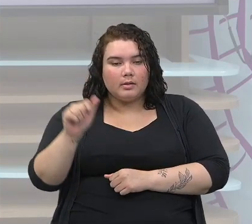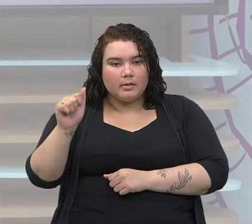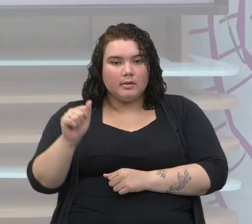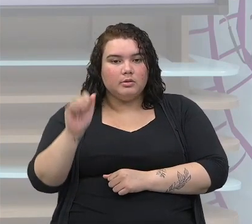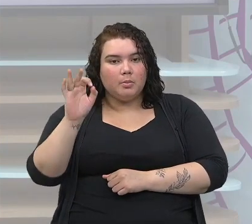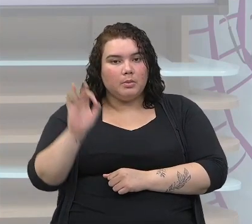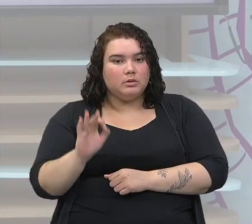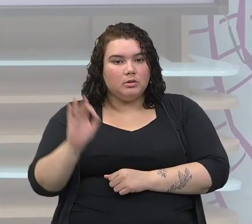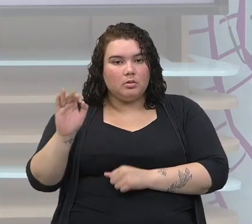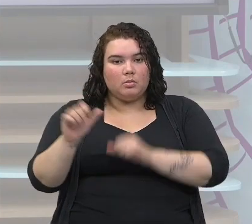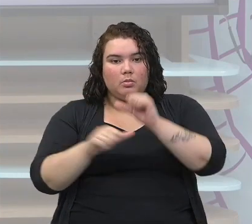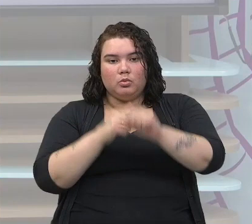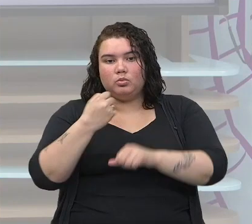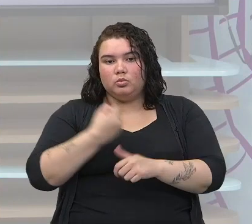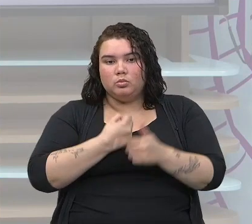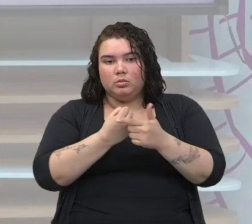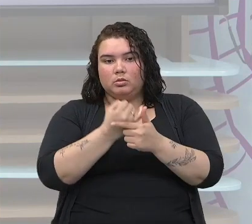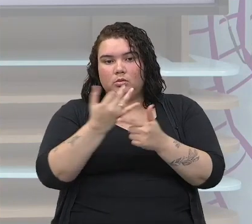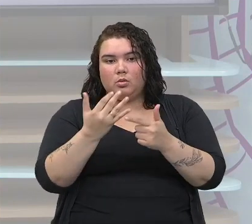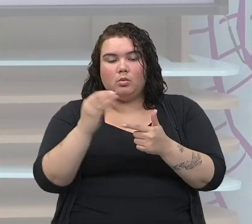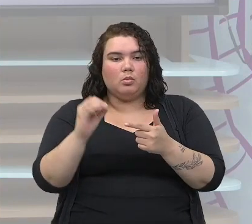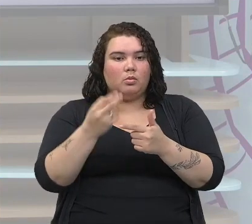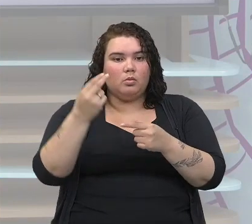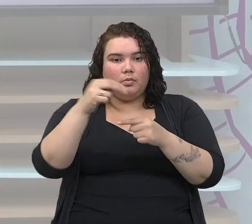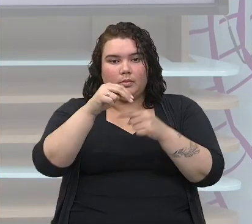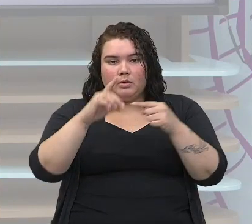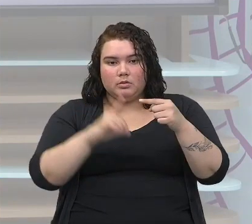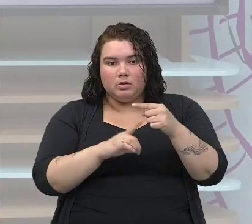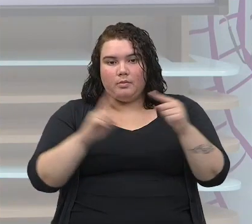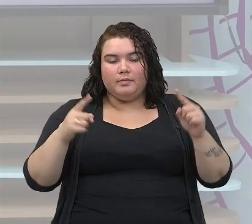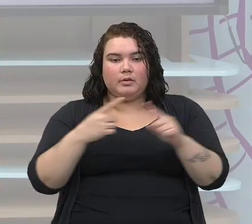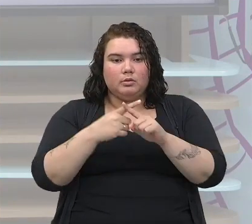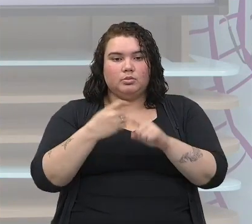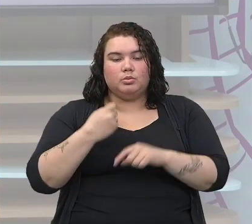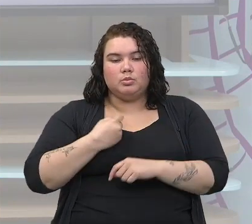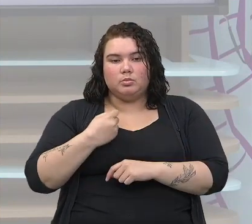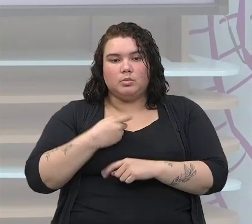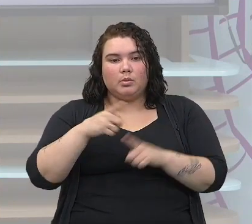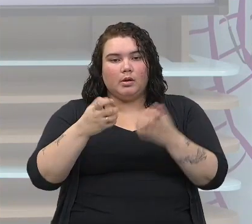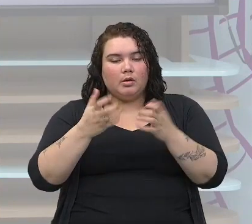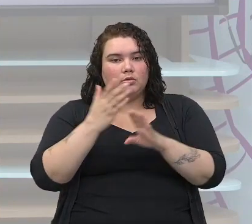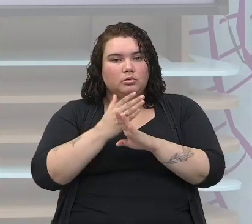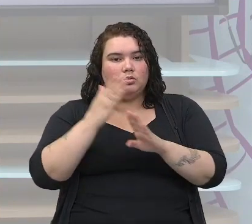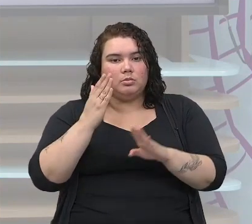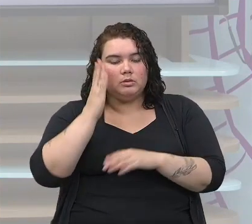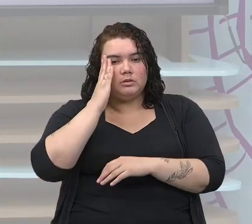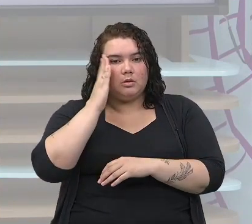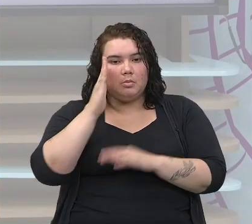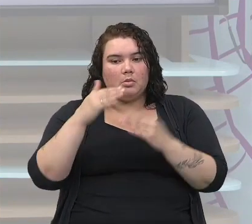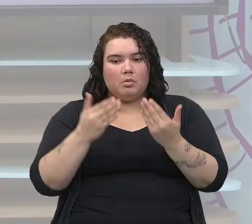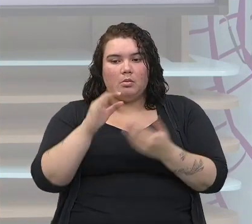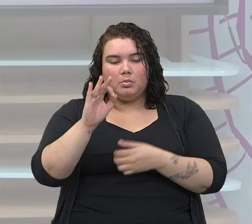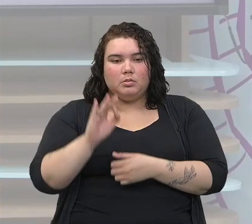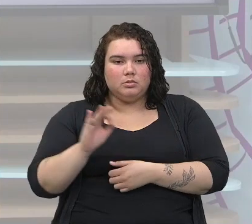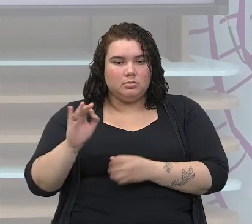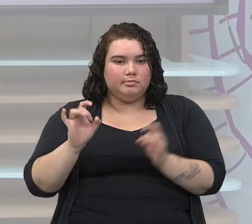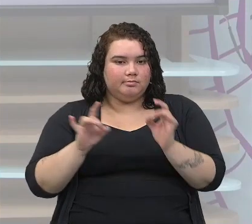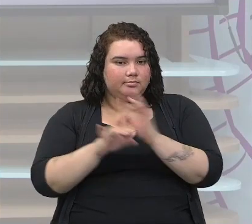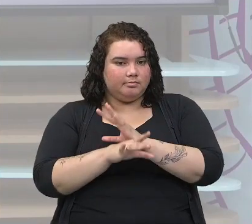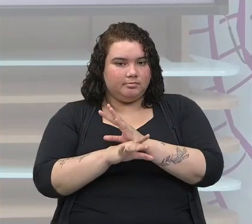percentual, em número decimal ou em fração e multiplica pelo valor que você quer saber aquele percentual. Pronto,